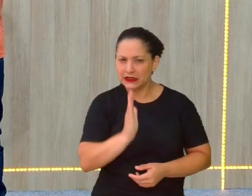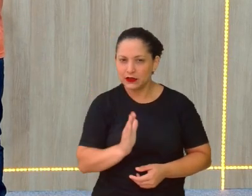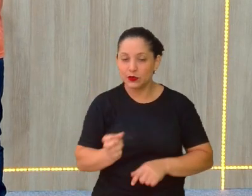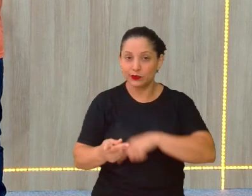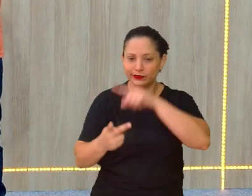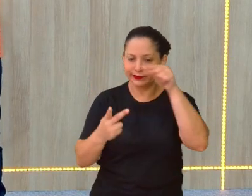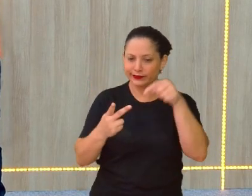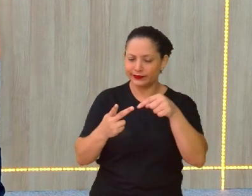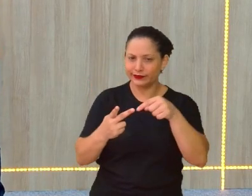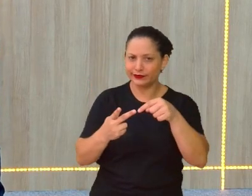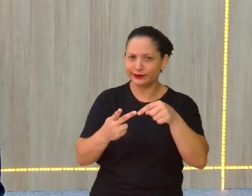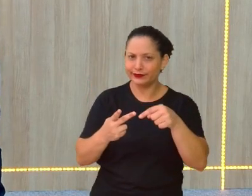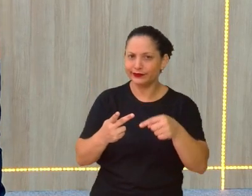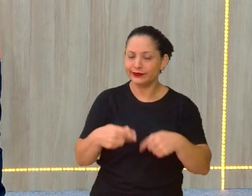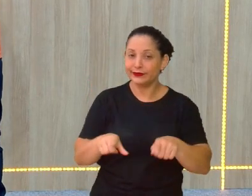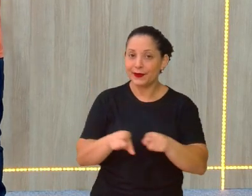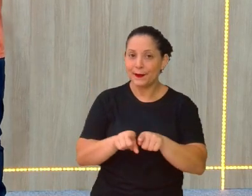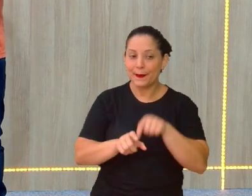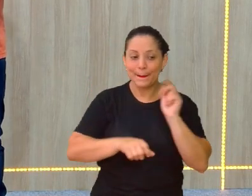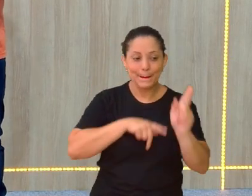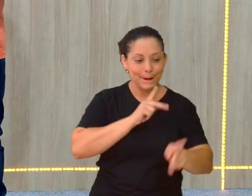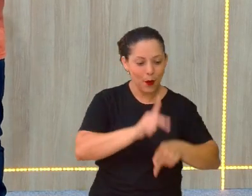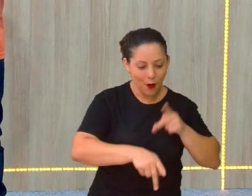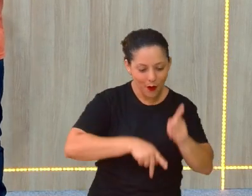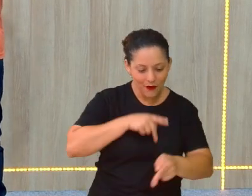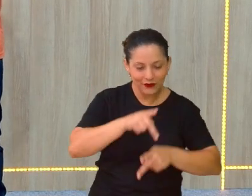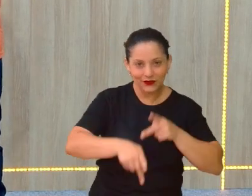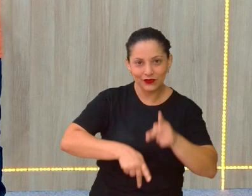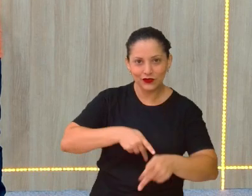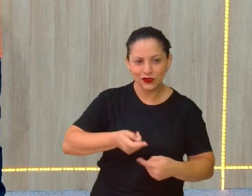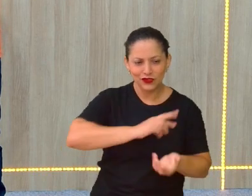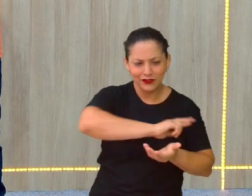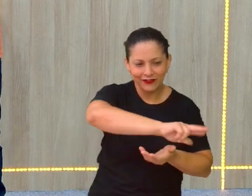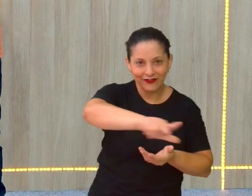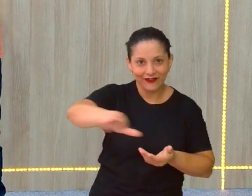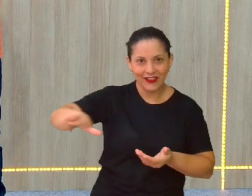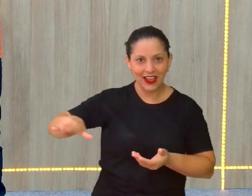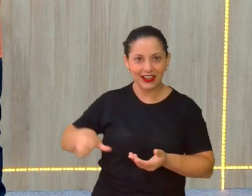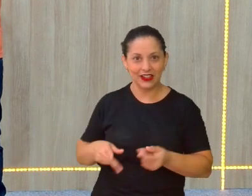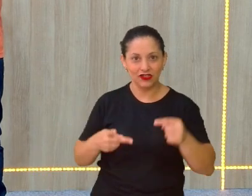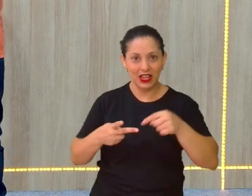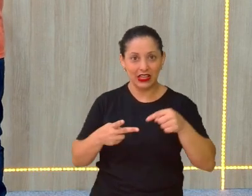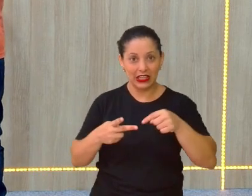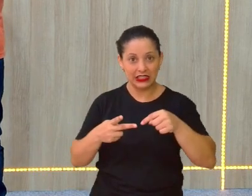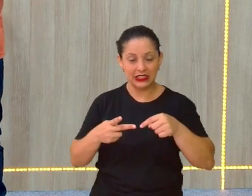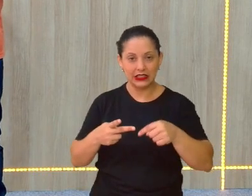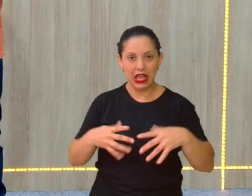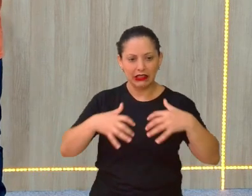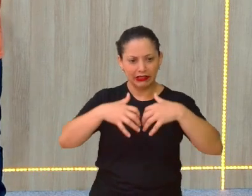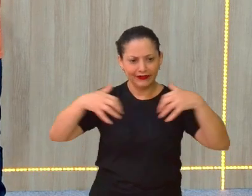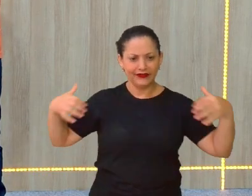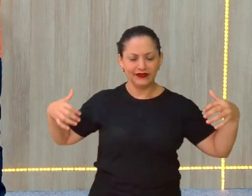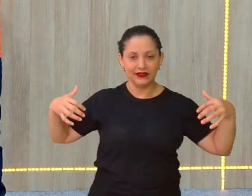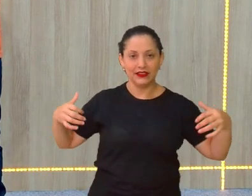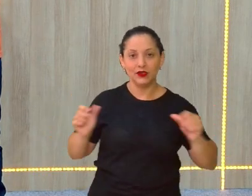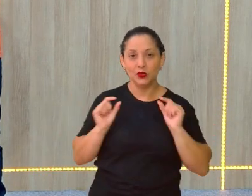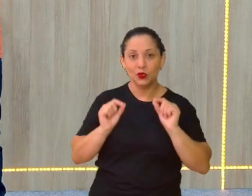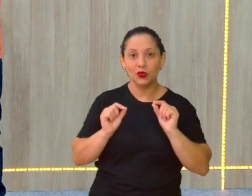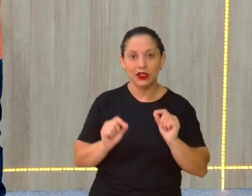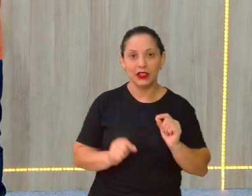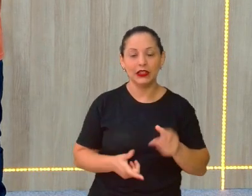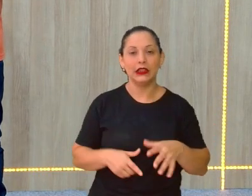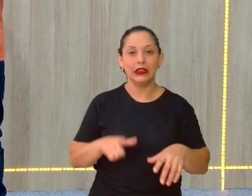no bloco das civilizações, onde a gente divide esse bloco em 2 partes. A parte referente às civilizações